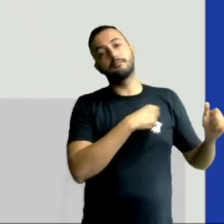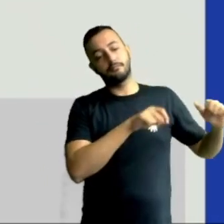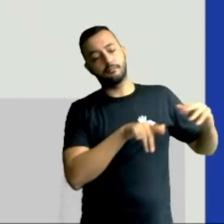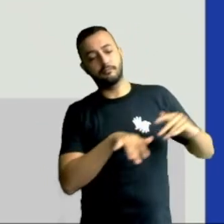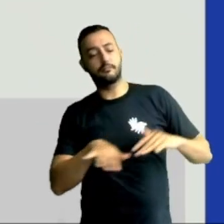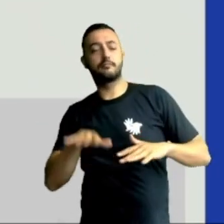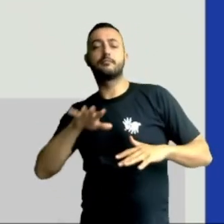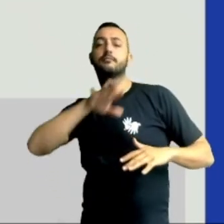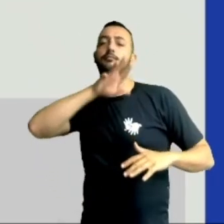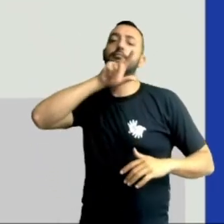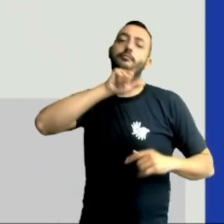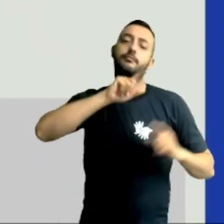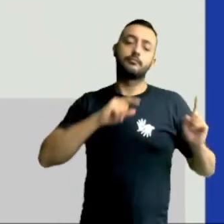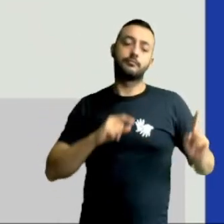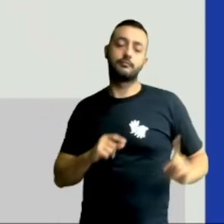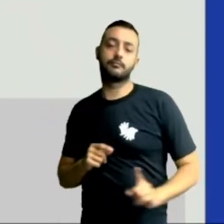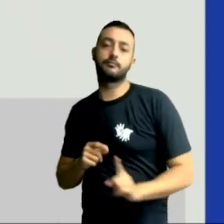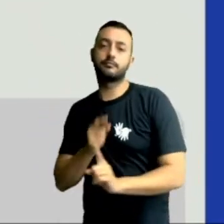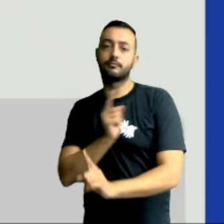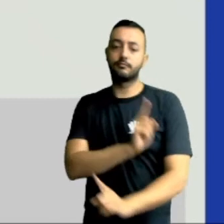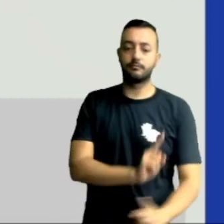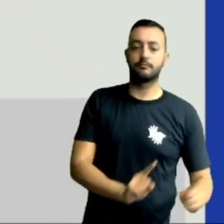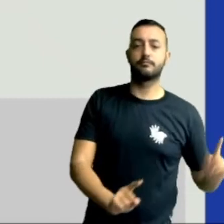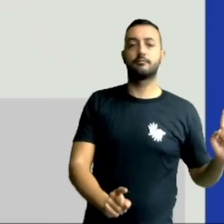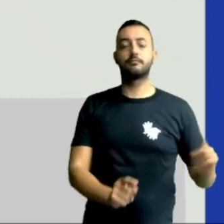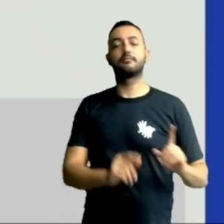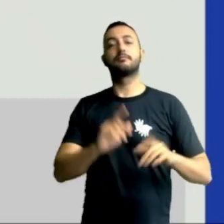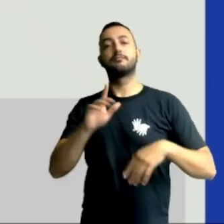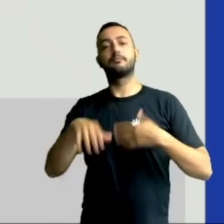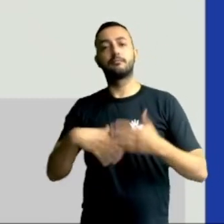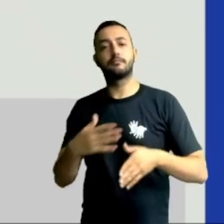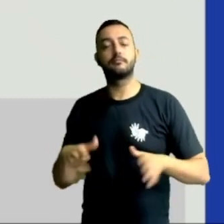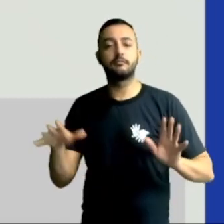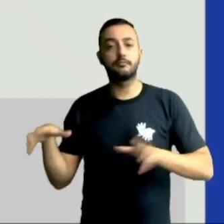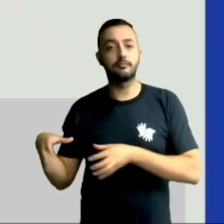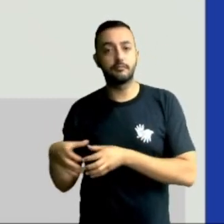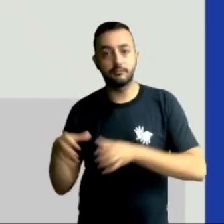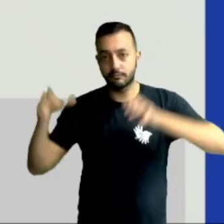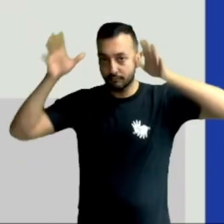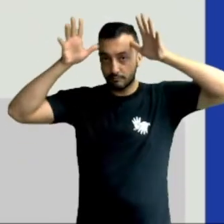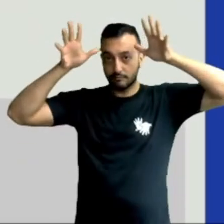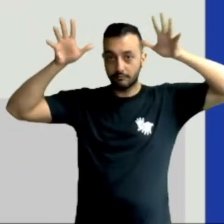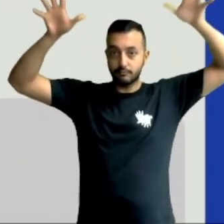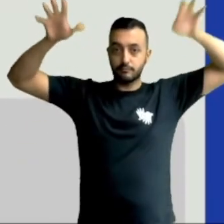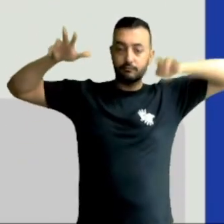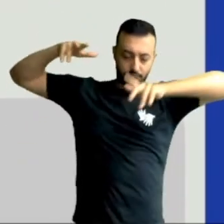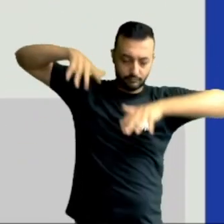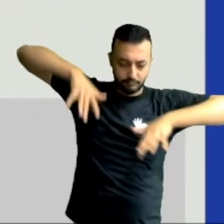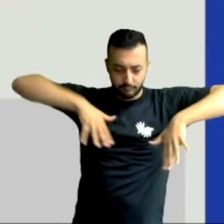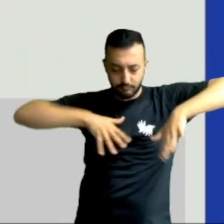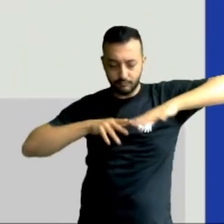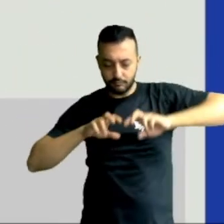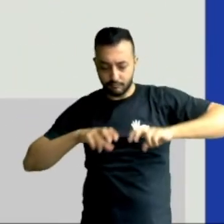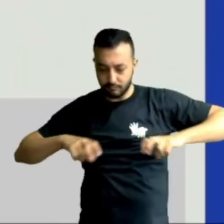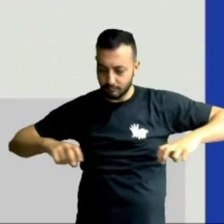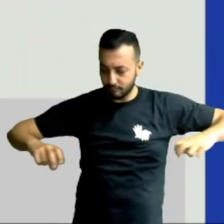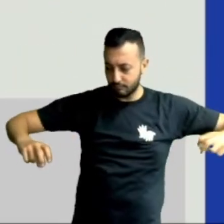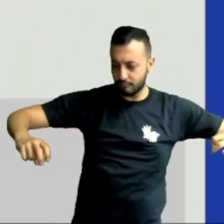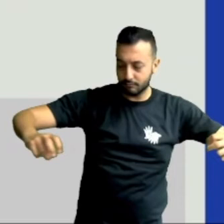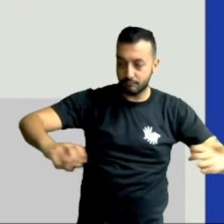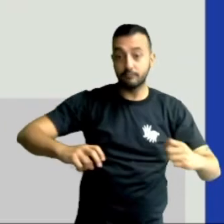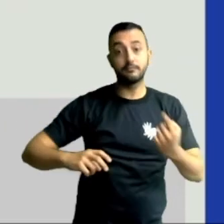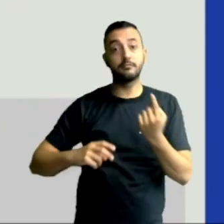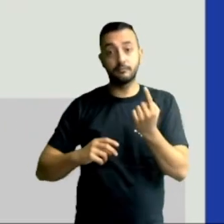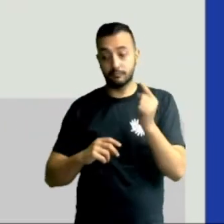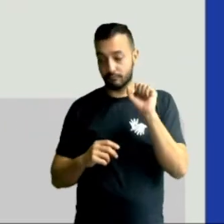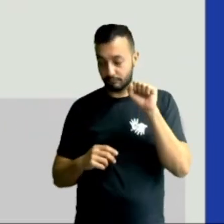de animais. Até que chegou um bando de alces, que se espalhou pelas margens. Um deles